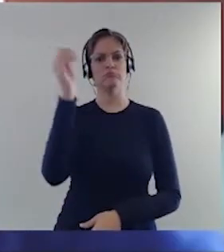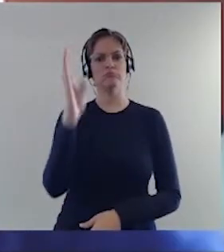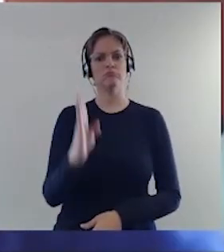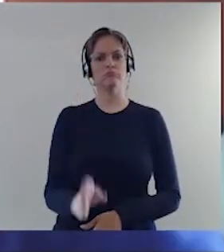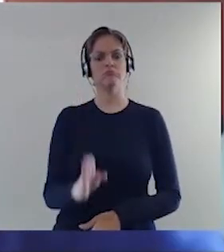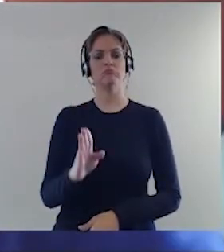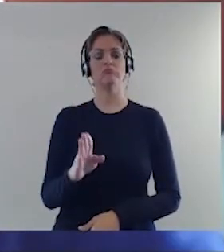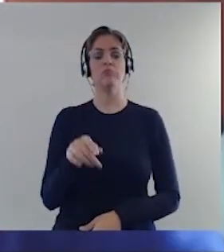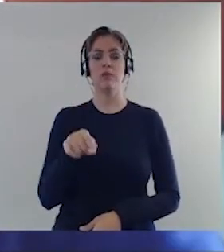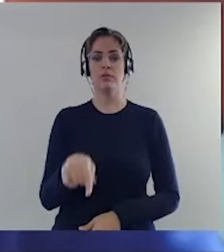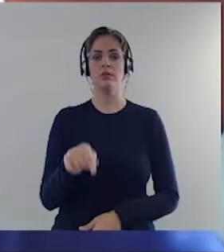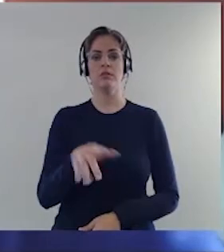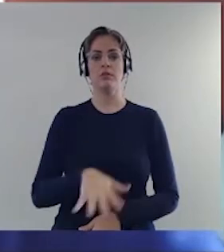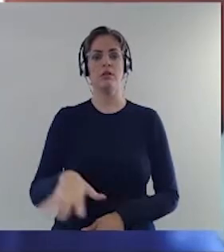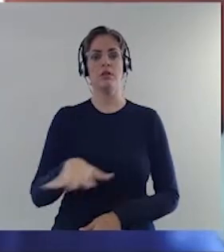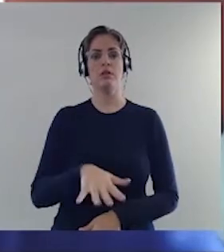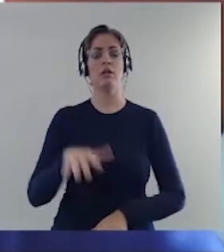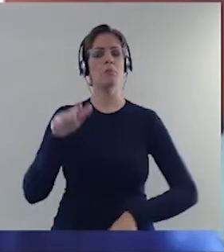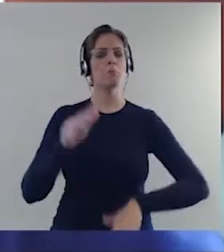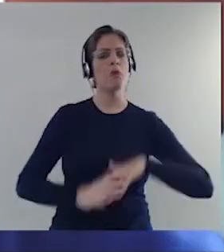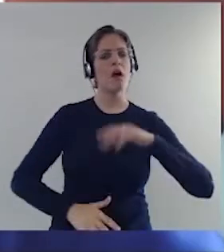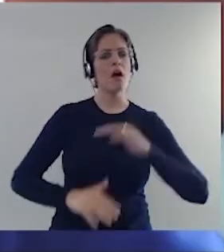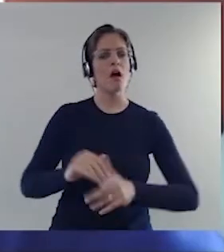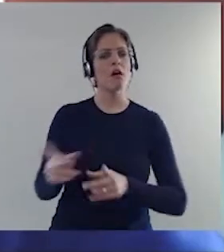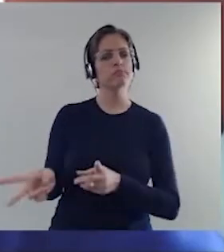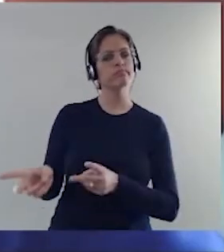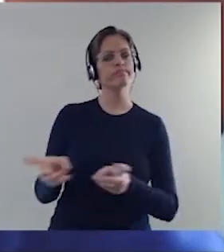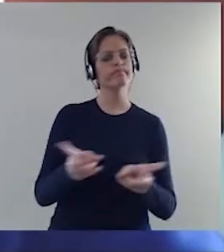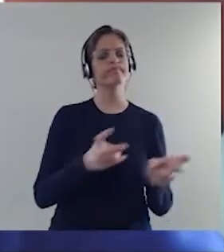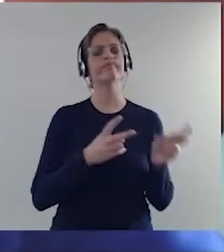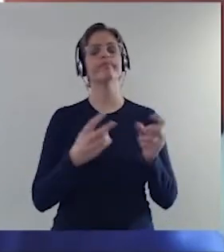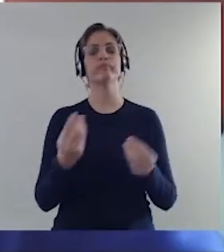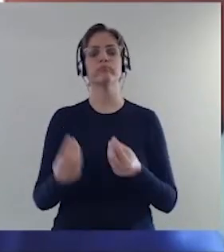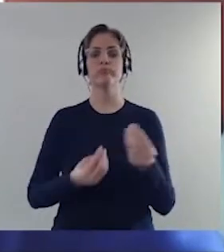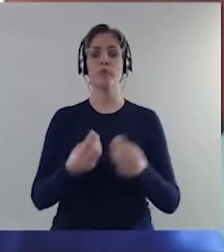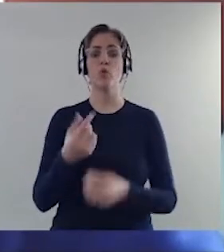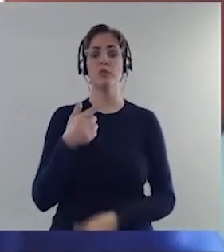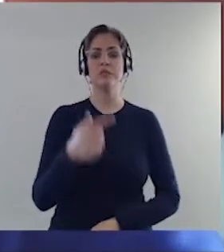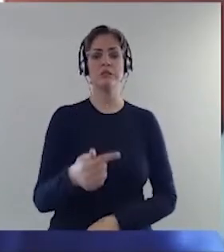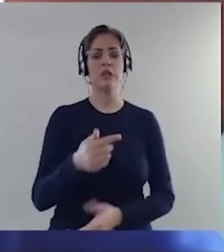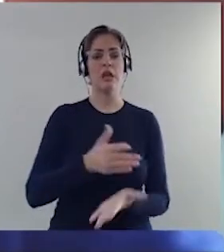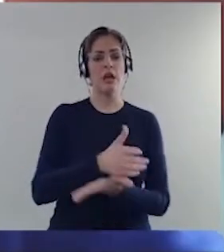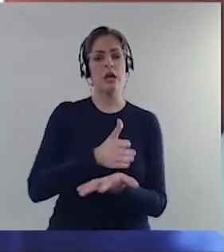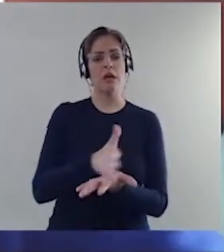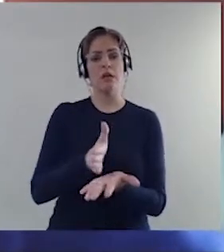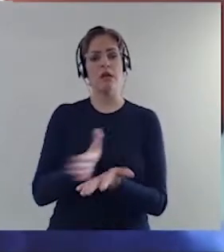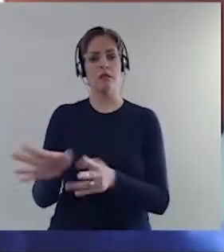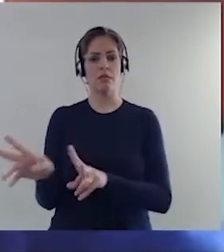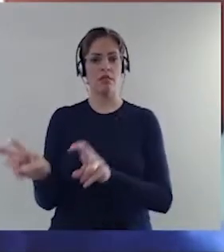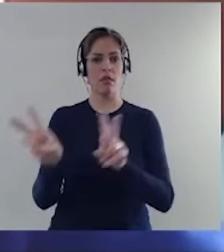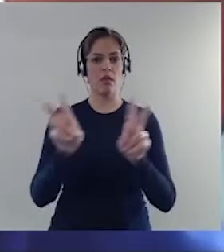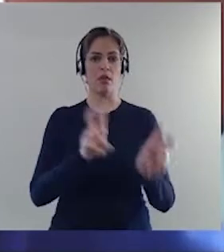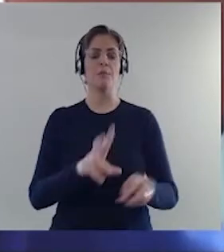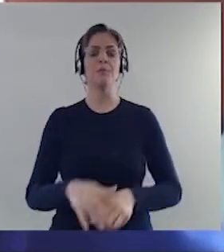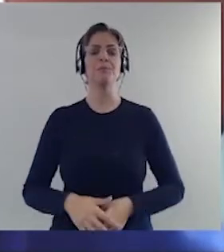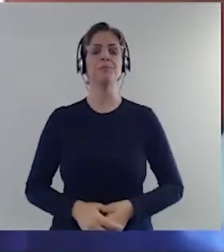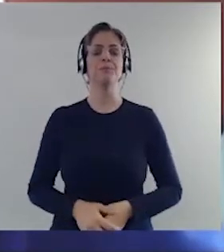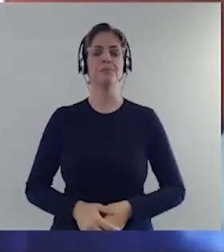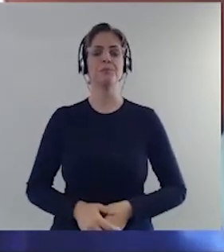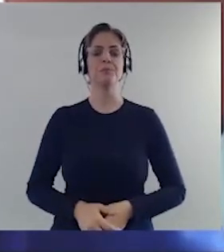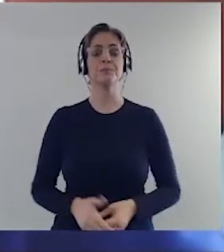nacional a partir de questões práticas dedicadas a 7 eixos temáticos. Gostaríamos